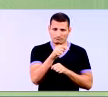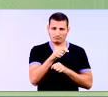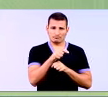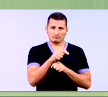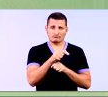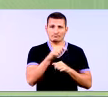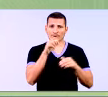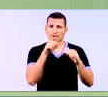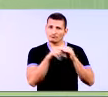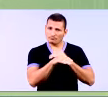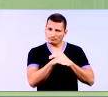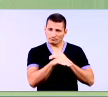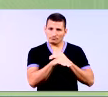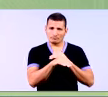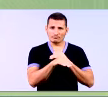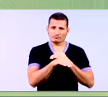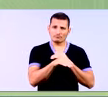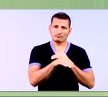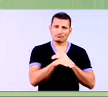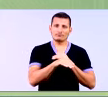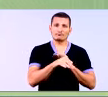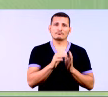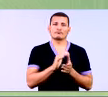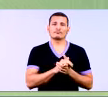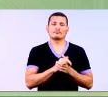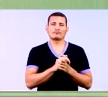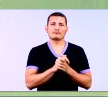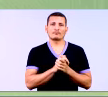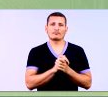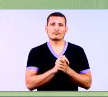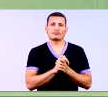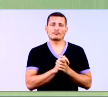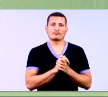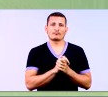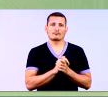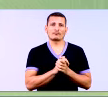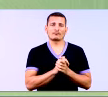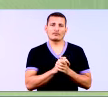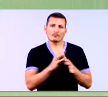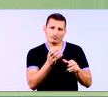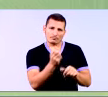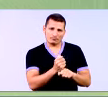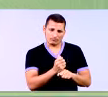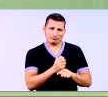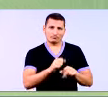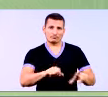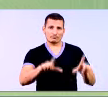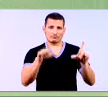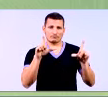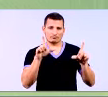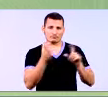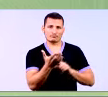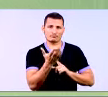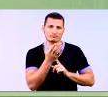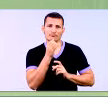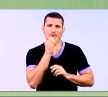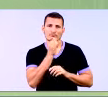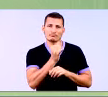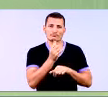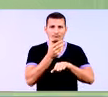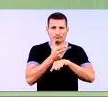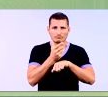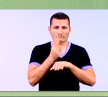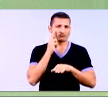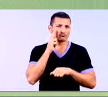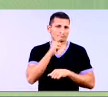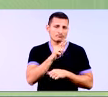sobe o software que eu quero usar, processa e devolve essa saída aqui no monitor, se for o caso de um vídeo. A gente viu isso durante a aula